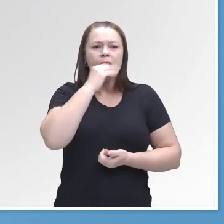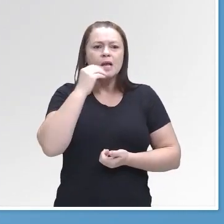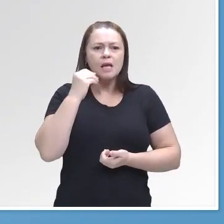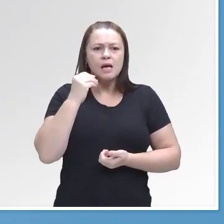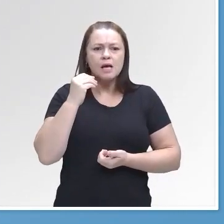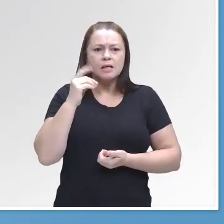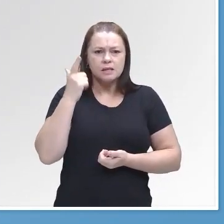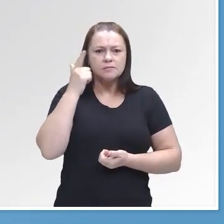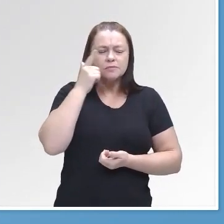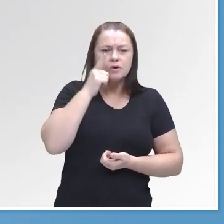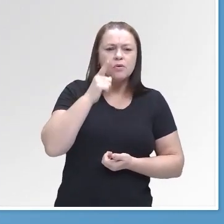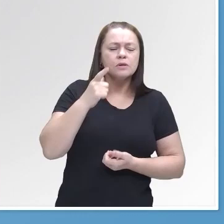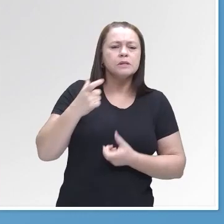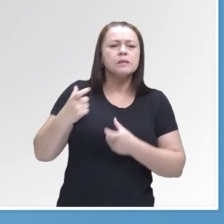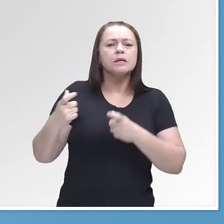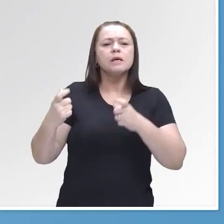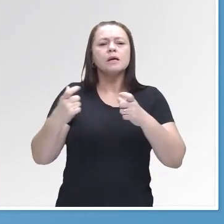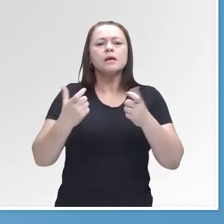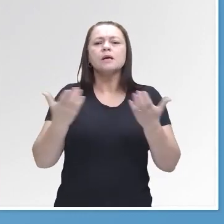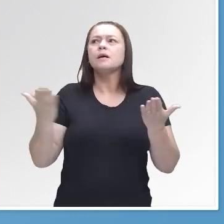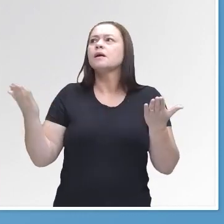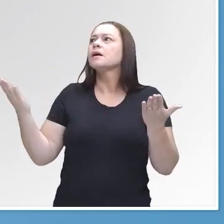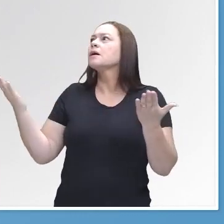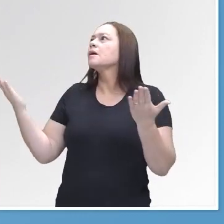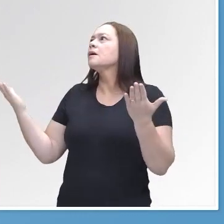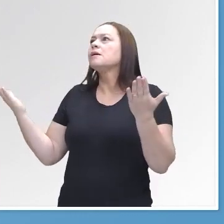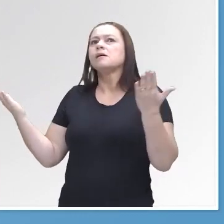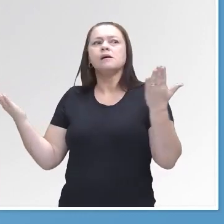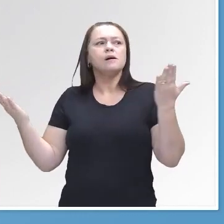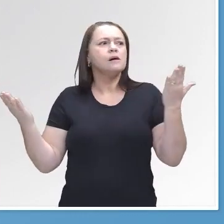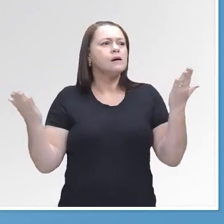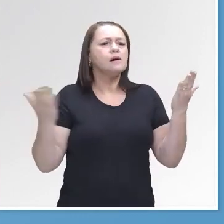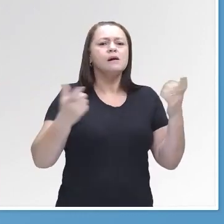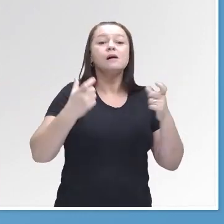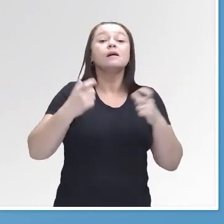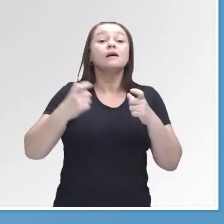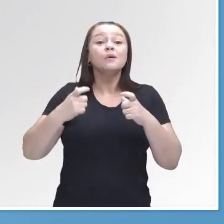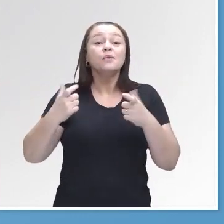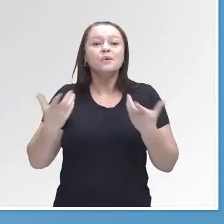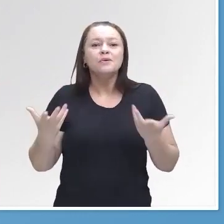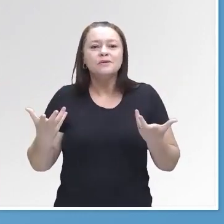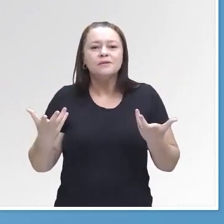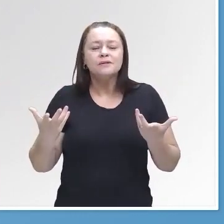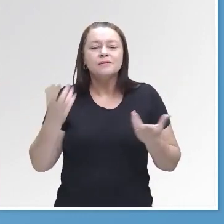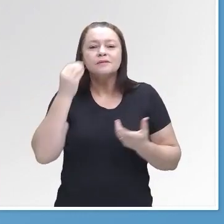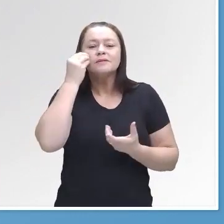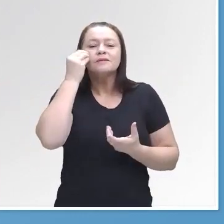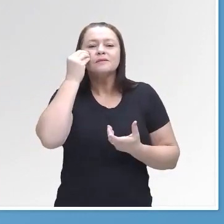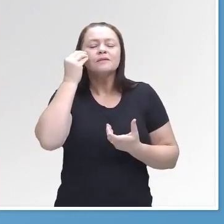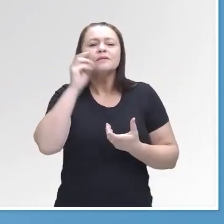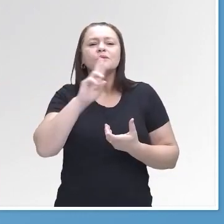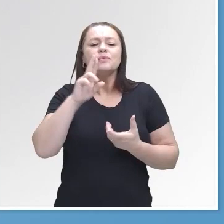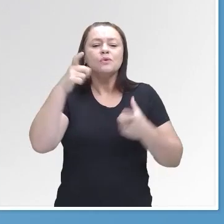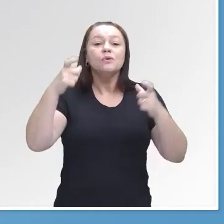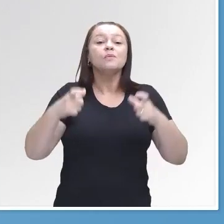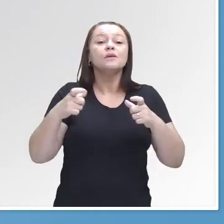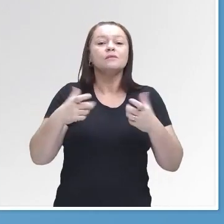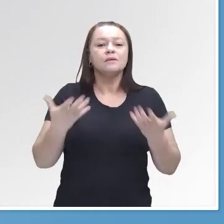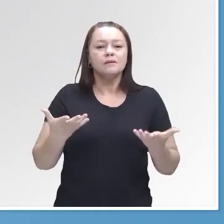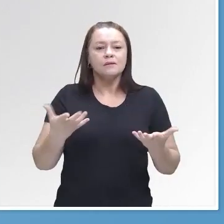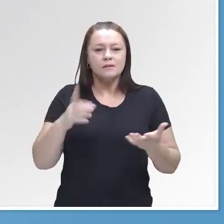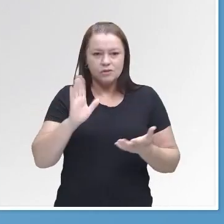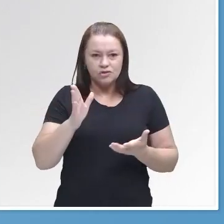observar, identificar o lugar que eu estou? Olhem, onde eu estou? Quem já foi em um